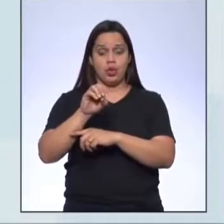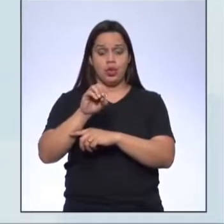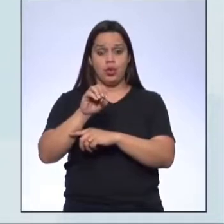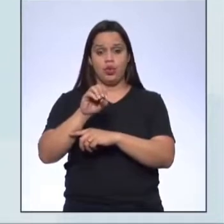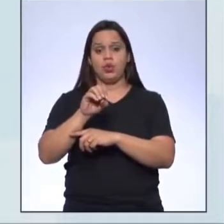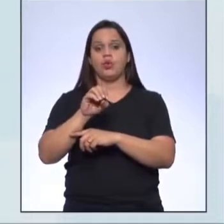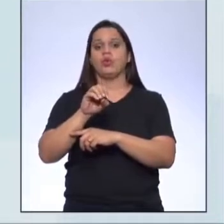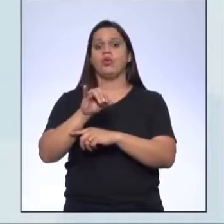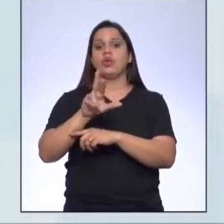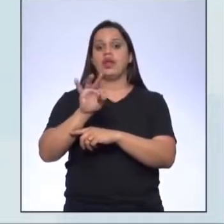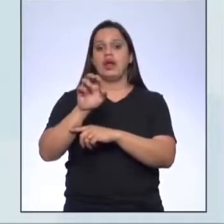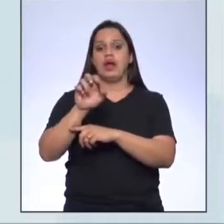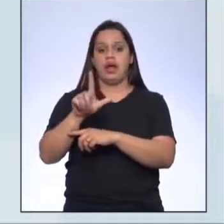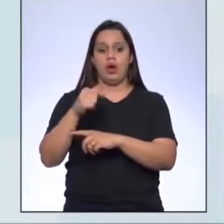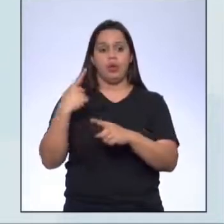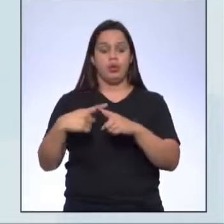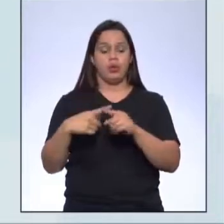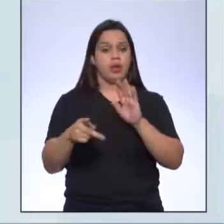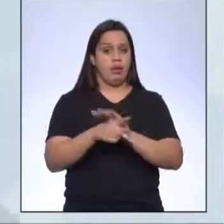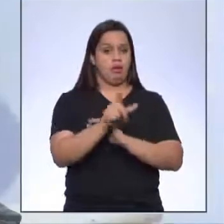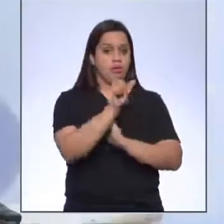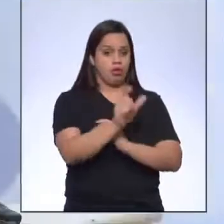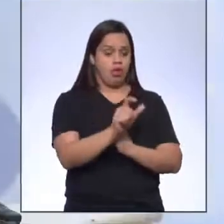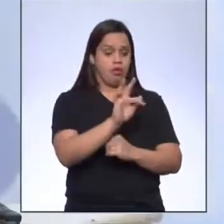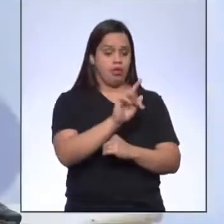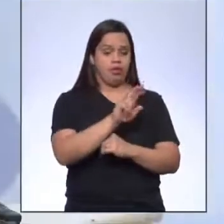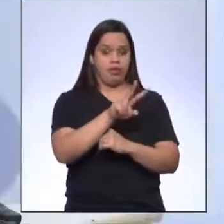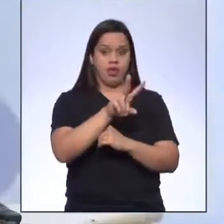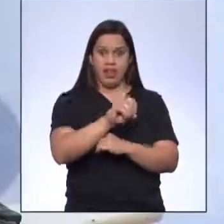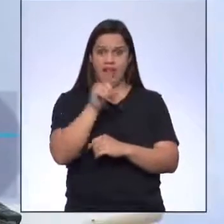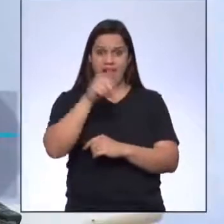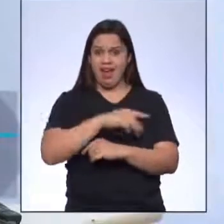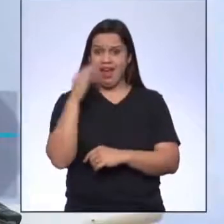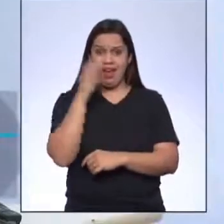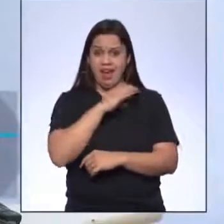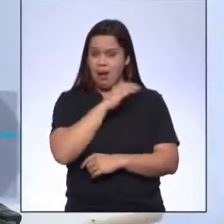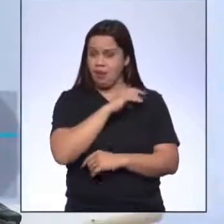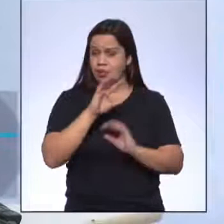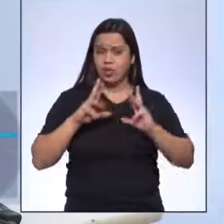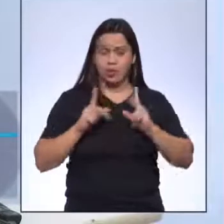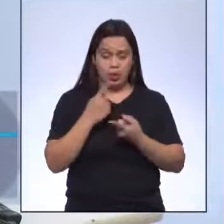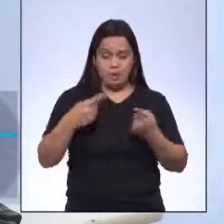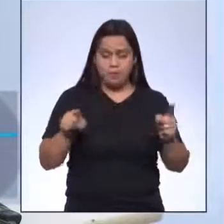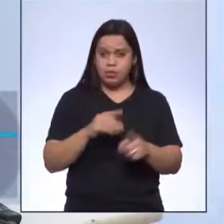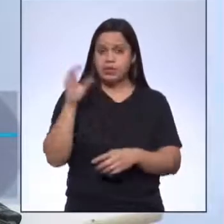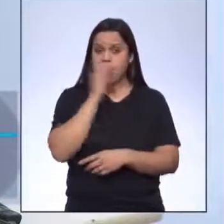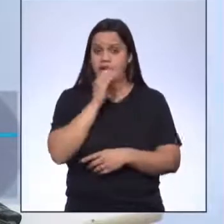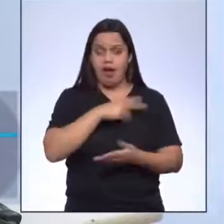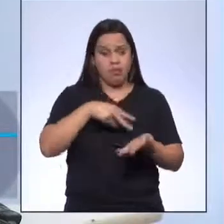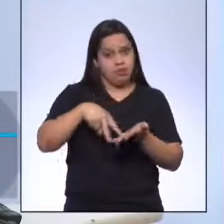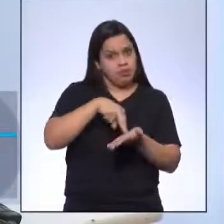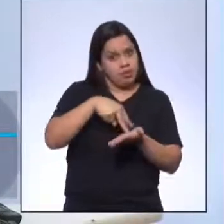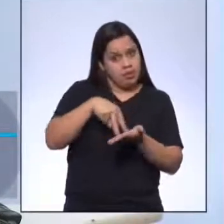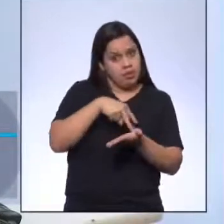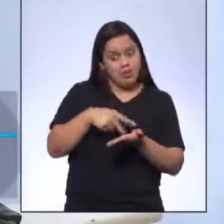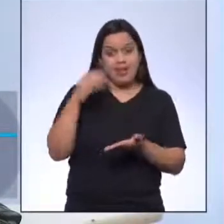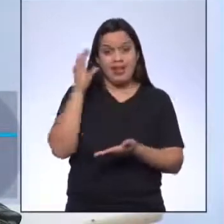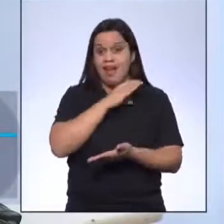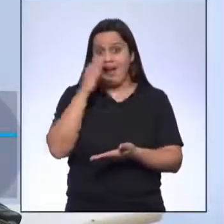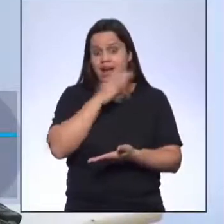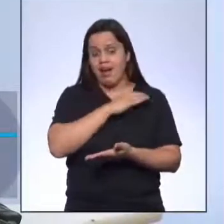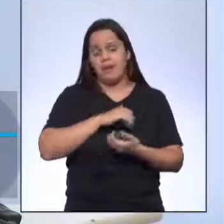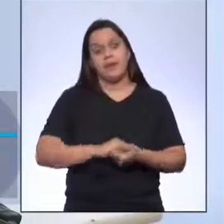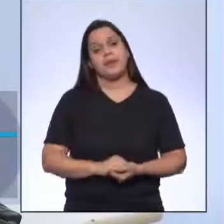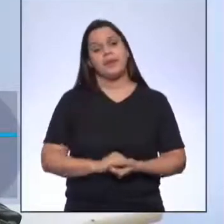porque a dança ela é muito rápida com seus passos. As músicas são muito rápidas, os passos são muito rápidos. E agora eu